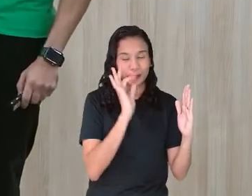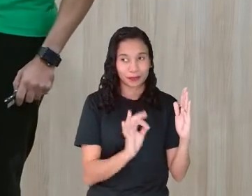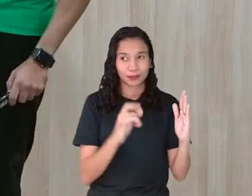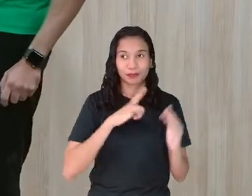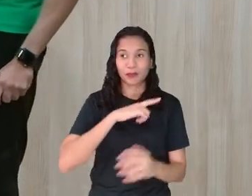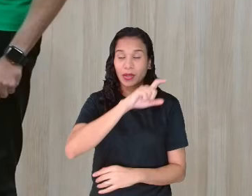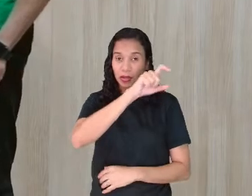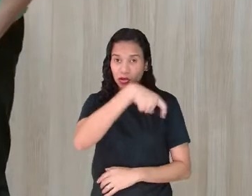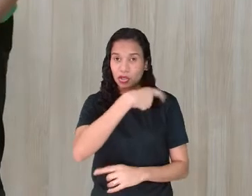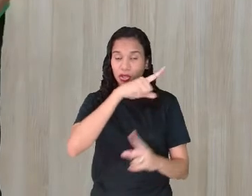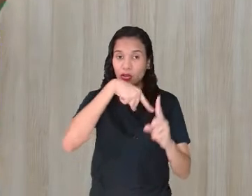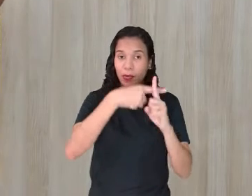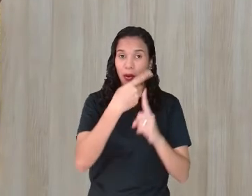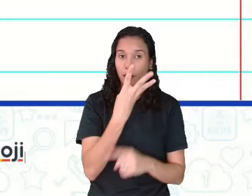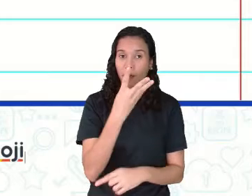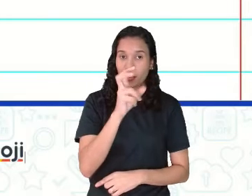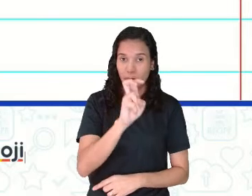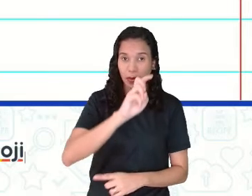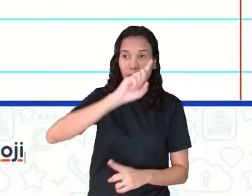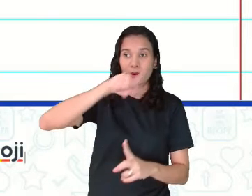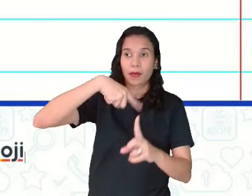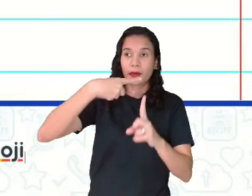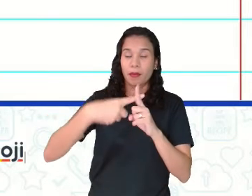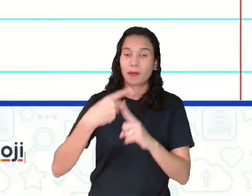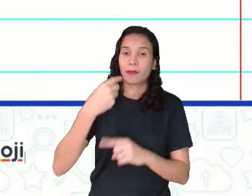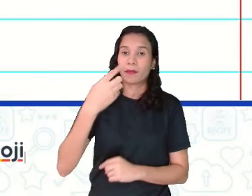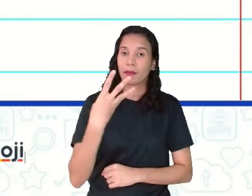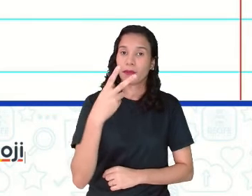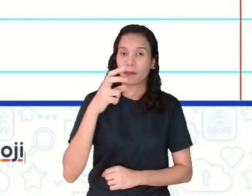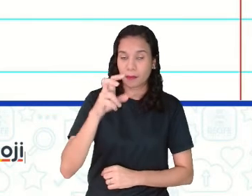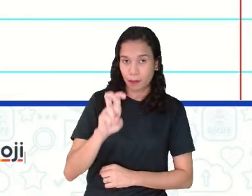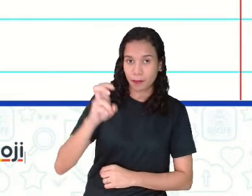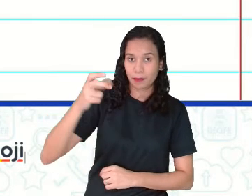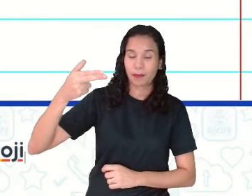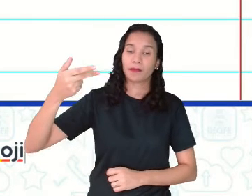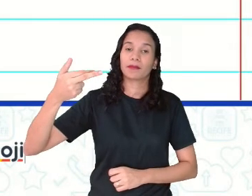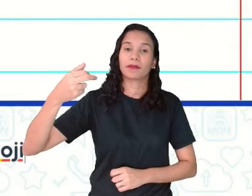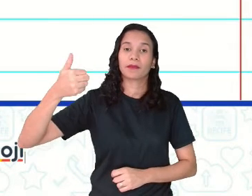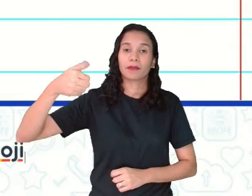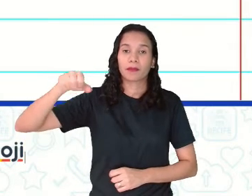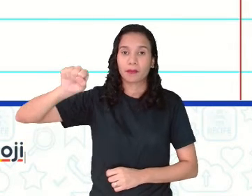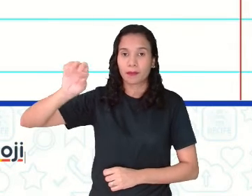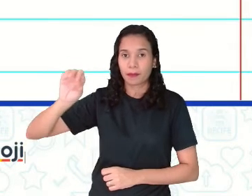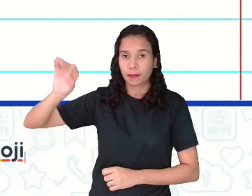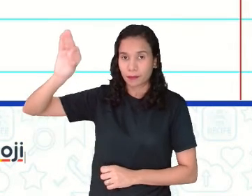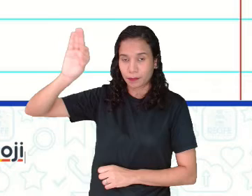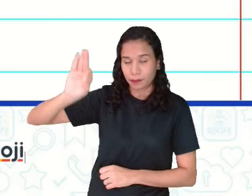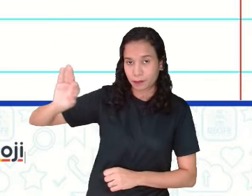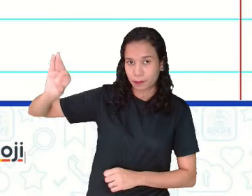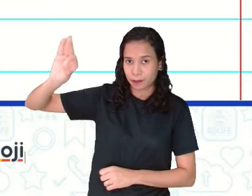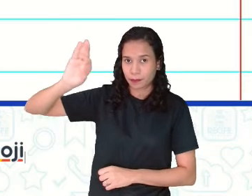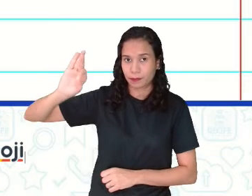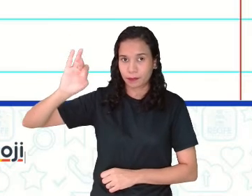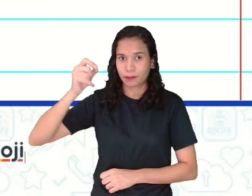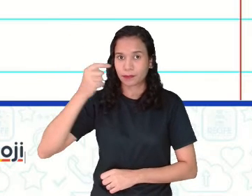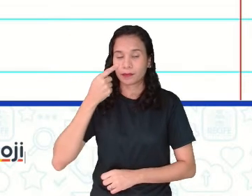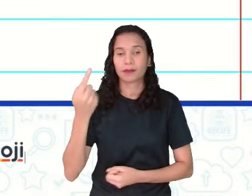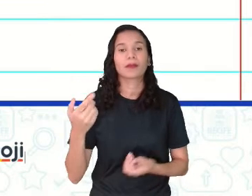aí, ó, x mais 45 mais 45 é igual a